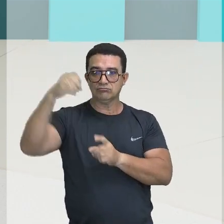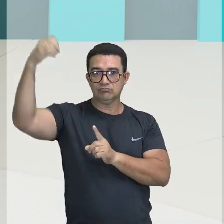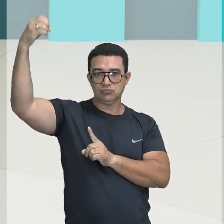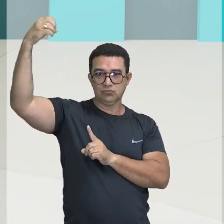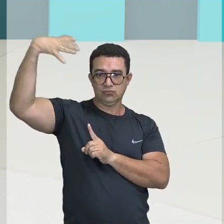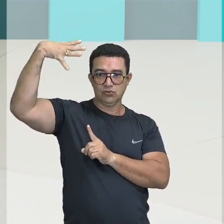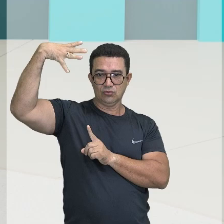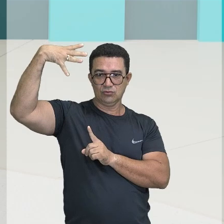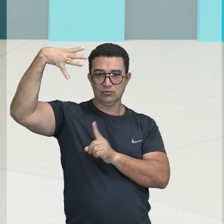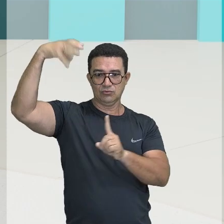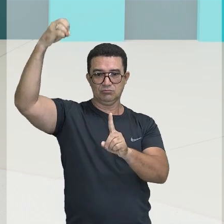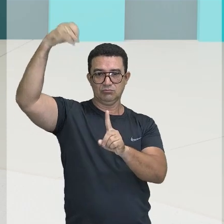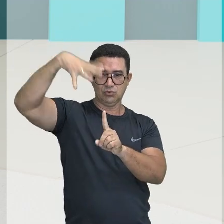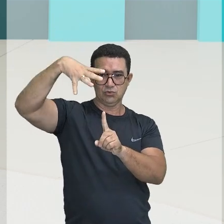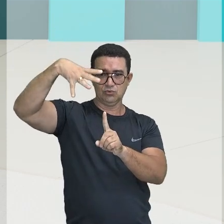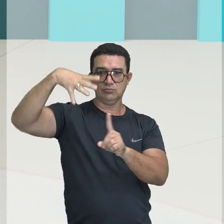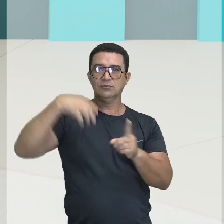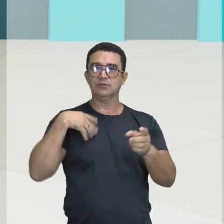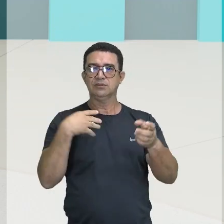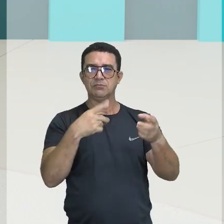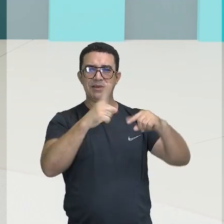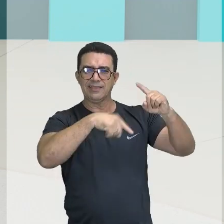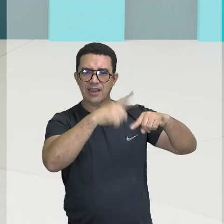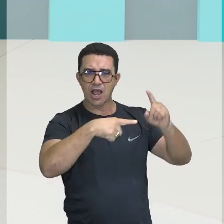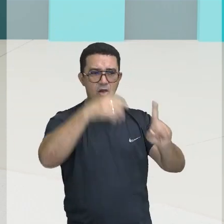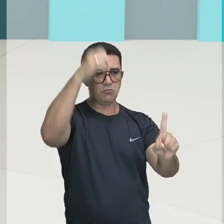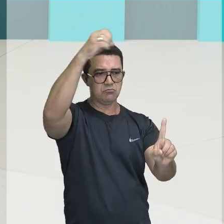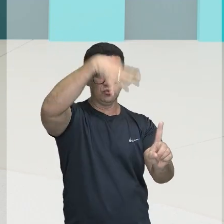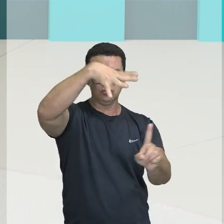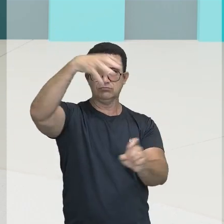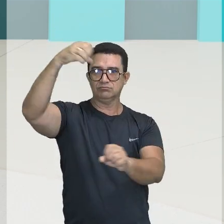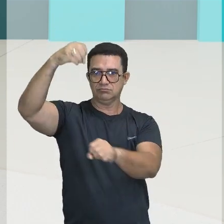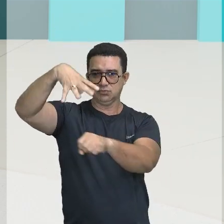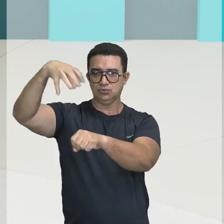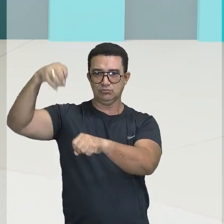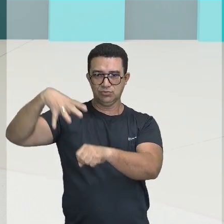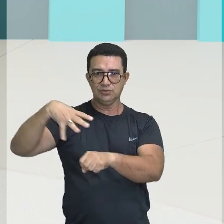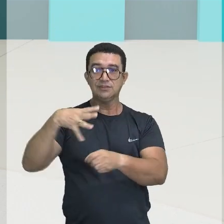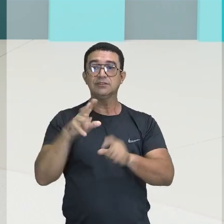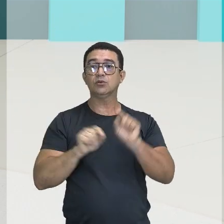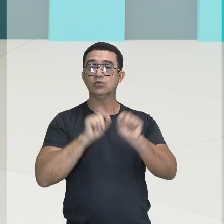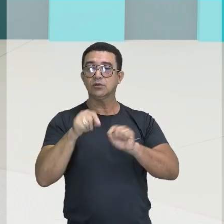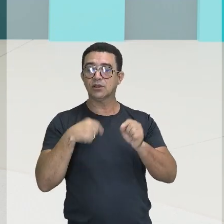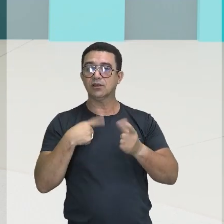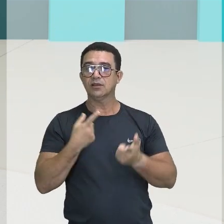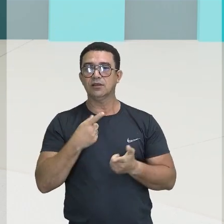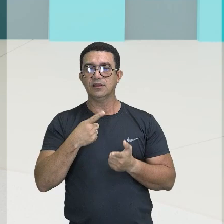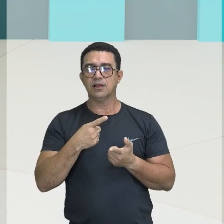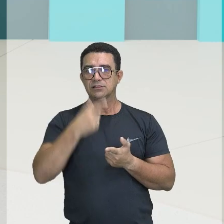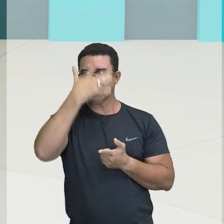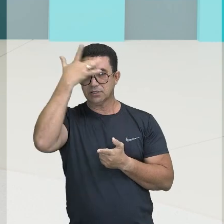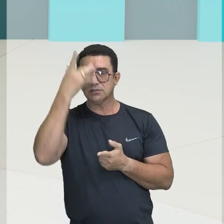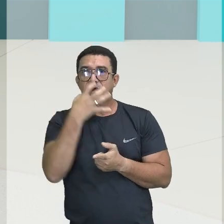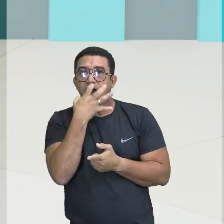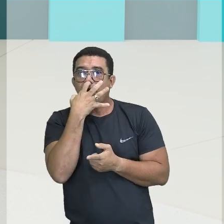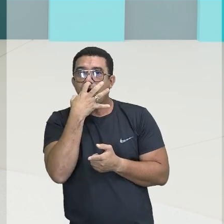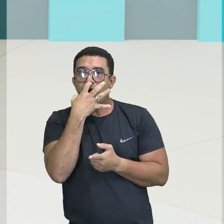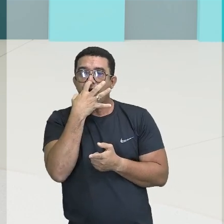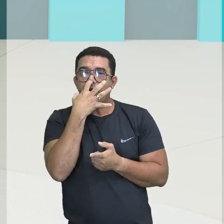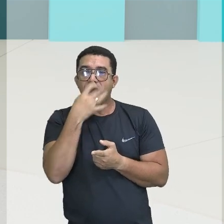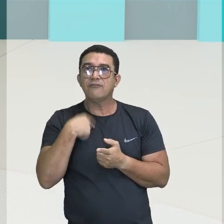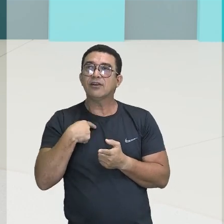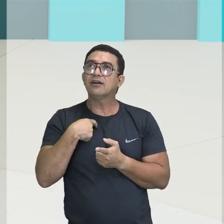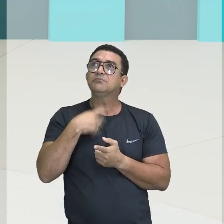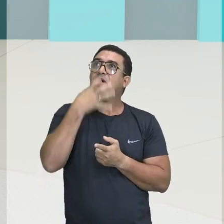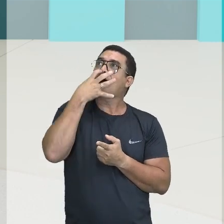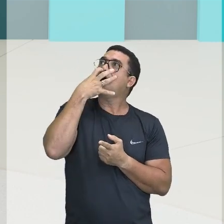personagens iluminados pontualmente. Então, a visão do espectador vai diretamente nessas